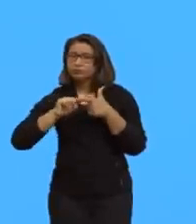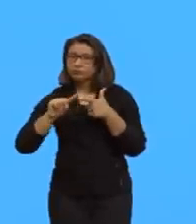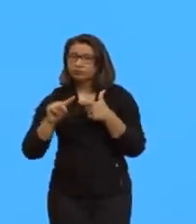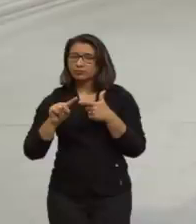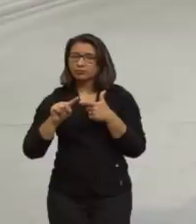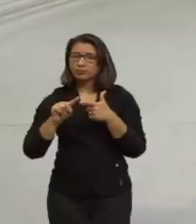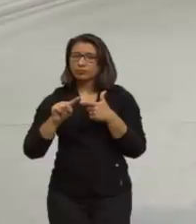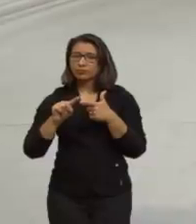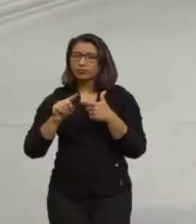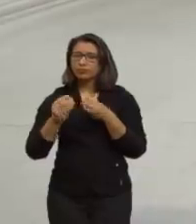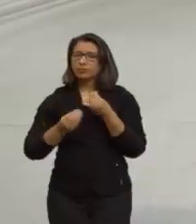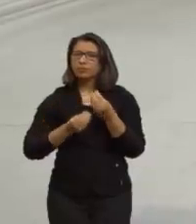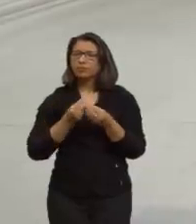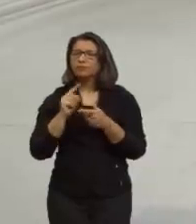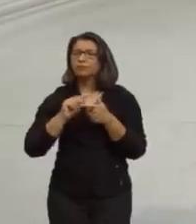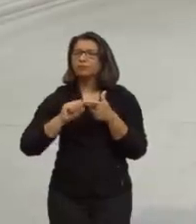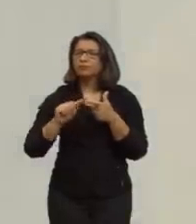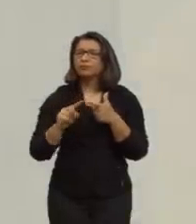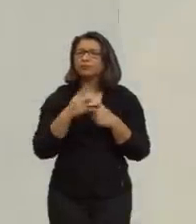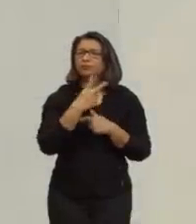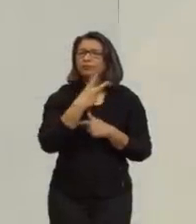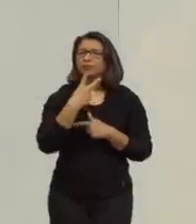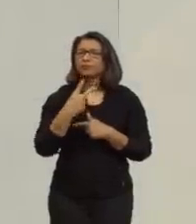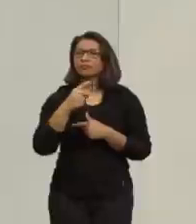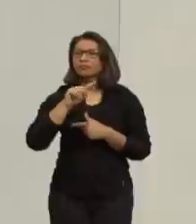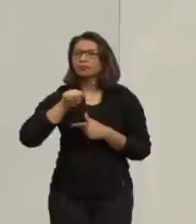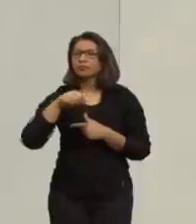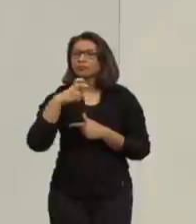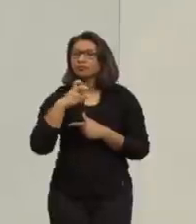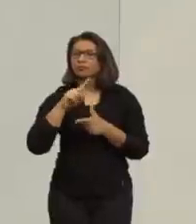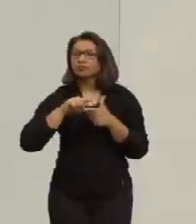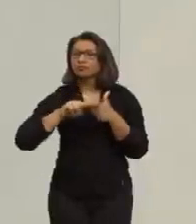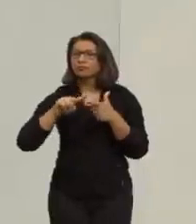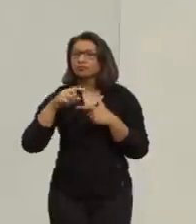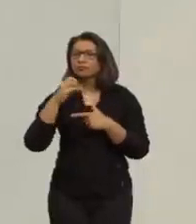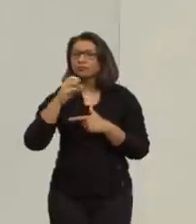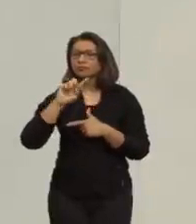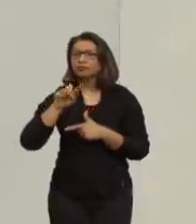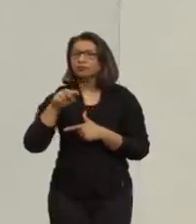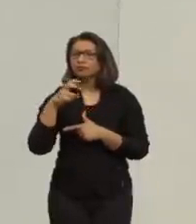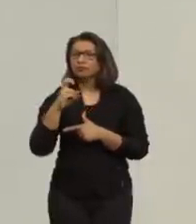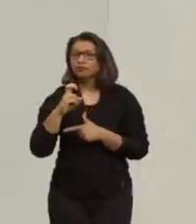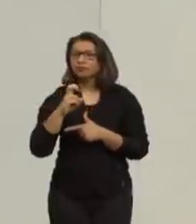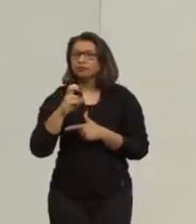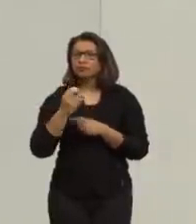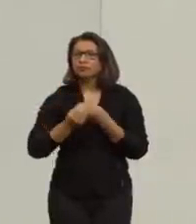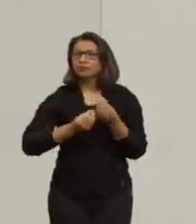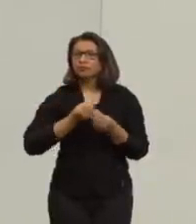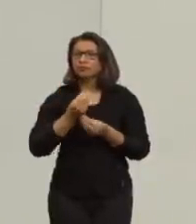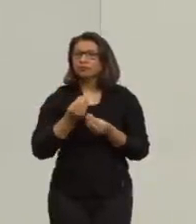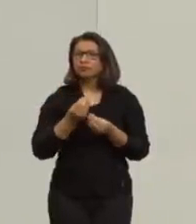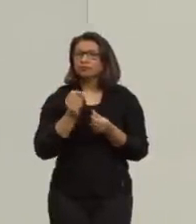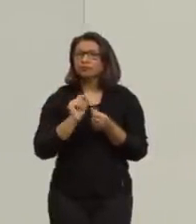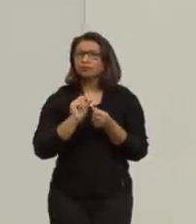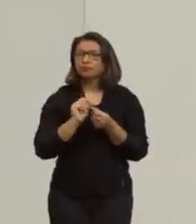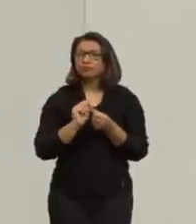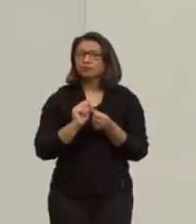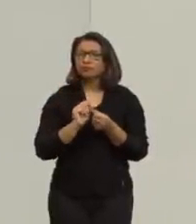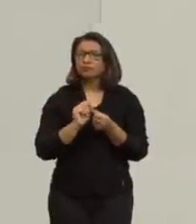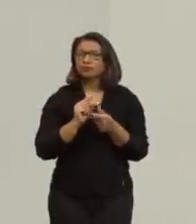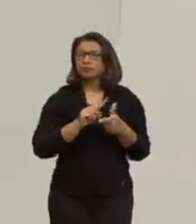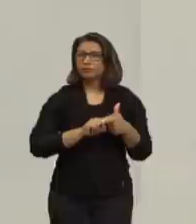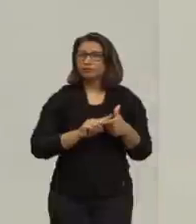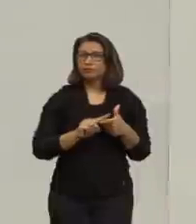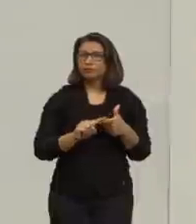lado. Então, vamos dividir esse 22,5 por 0,5. Como que eu vou fazer essa divisão? Ó, vamos